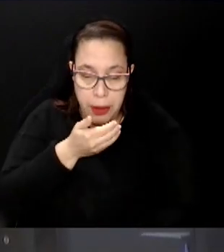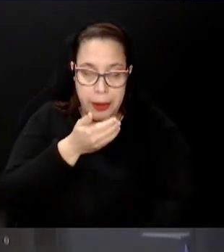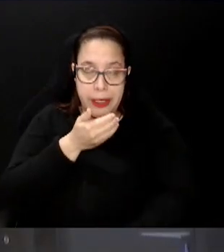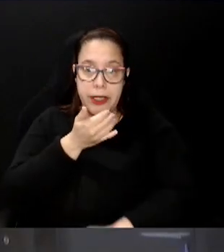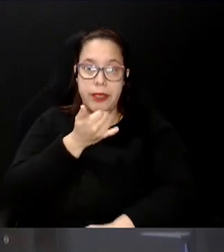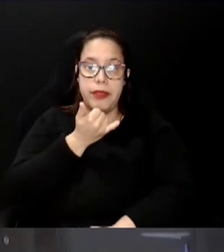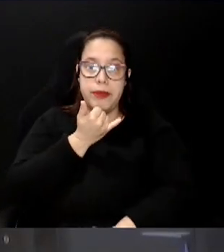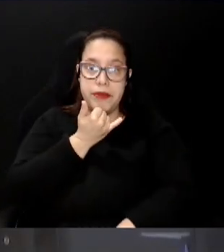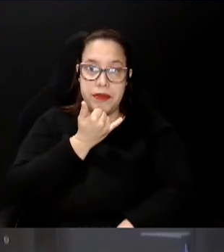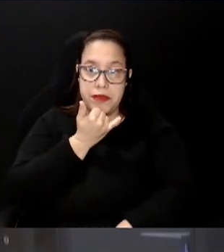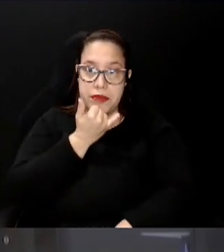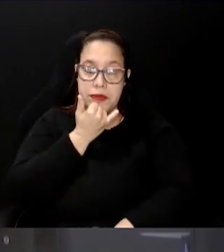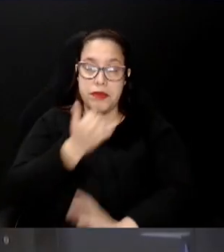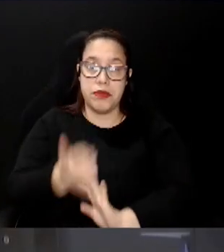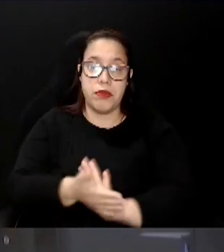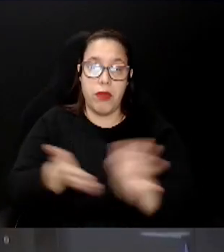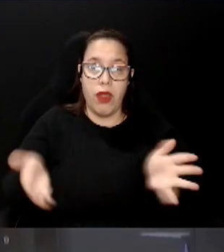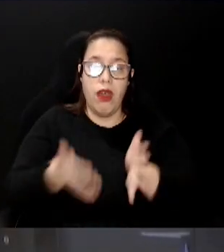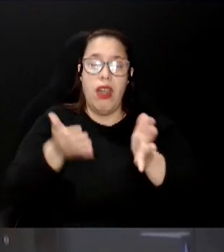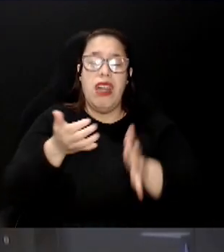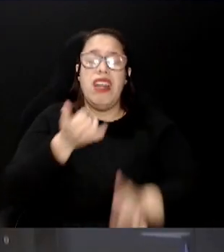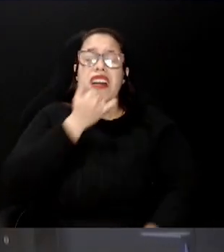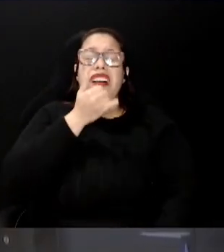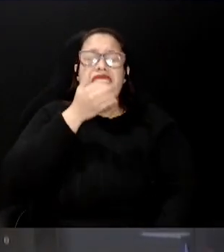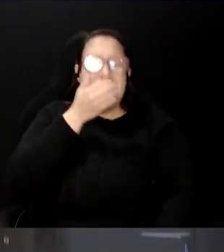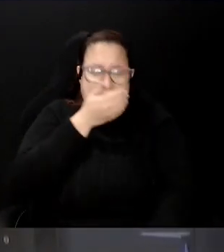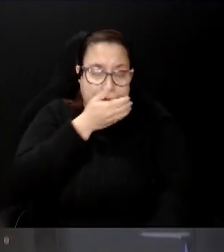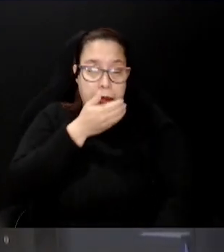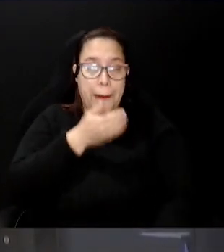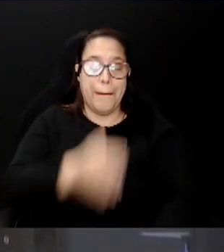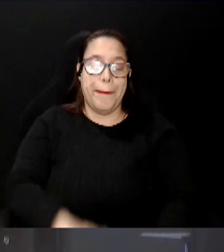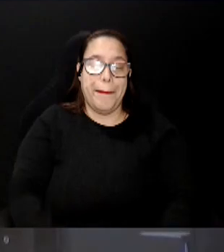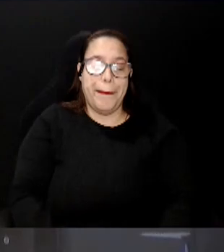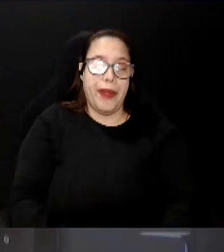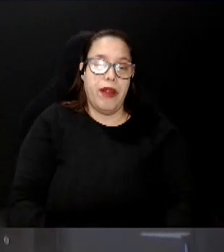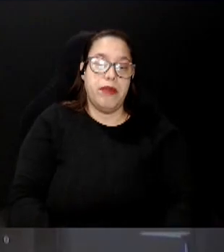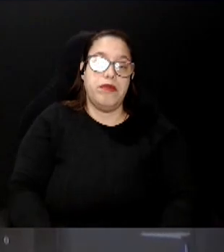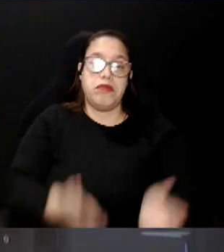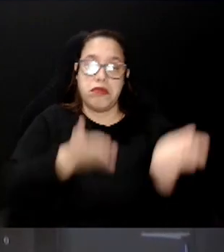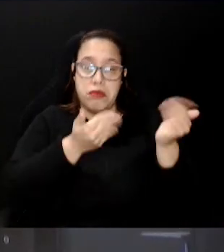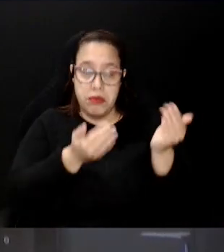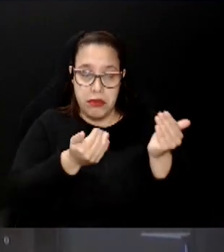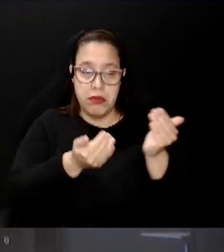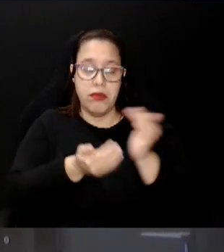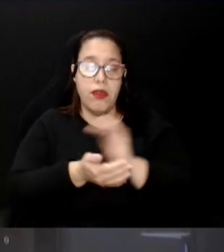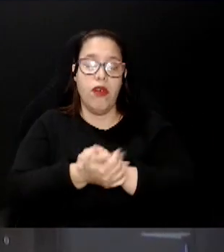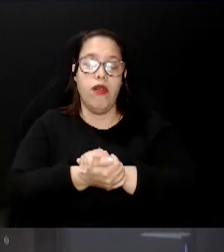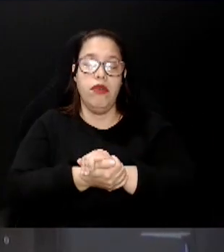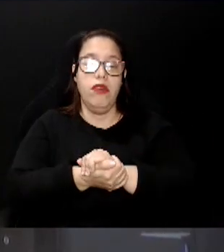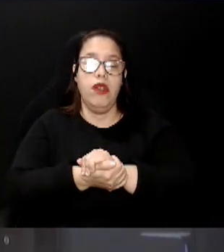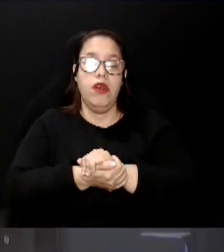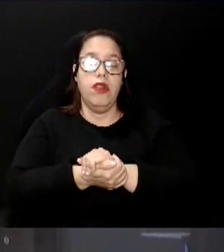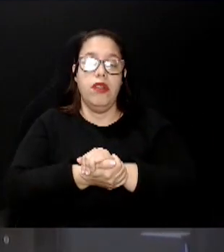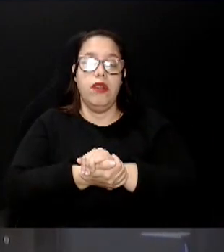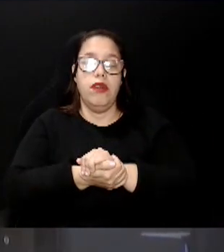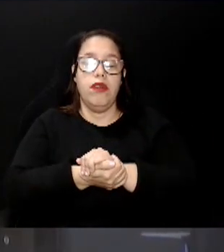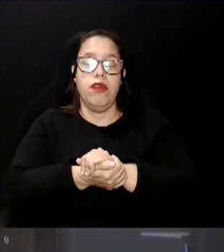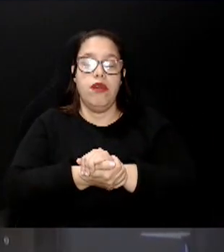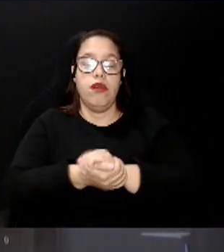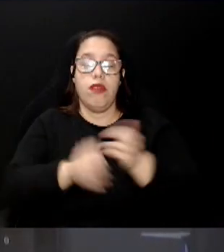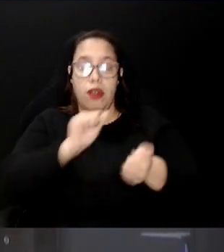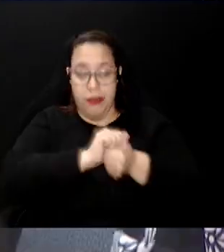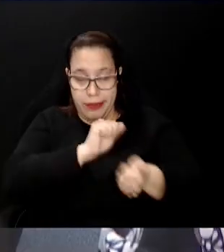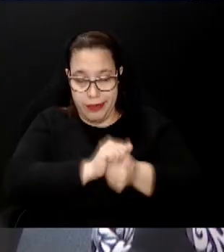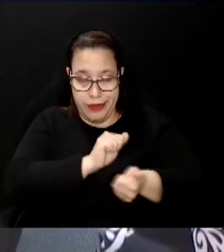conseguem promover o acolhimento das demandas dos jovens de forma qualificada, através das